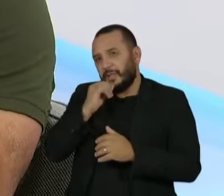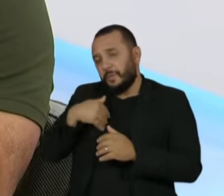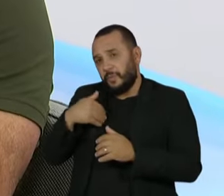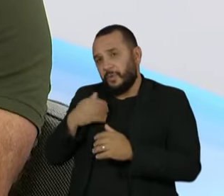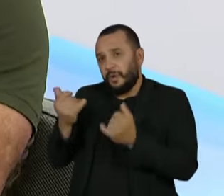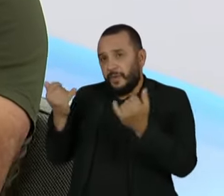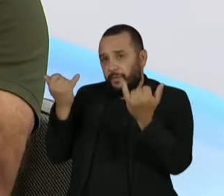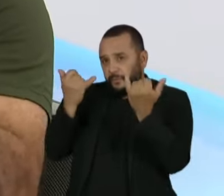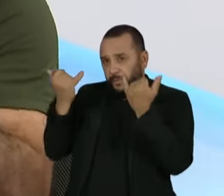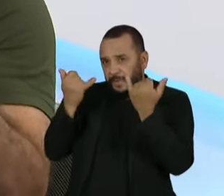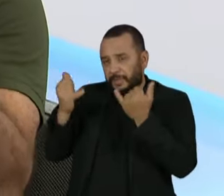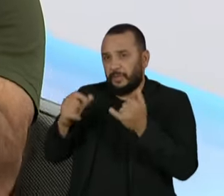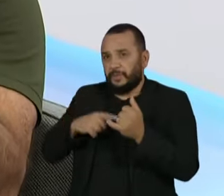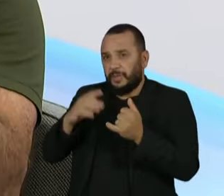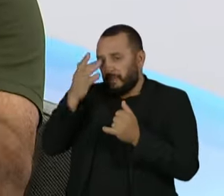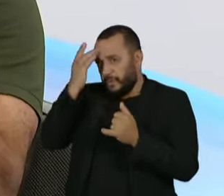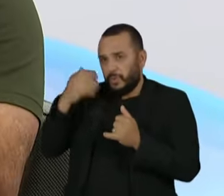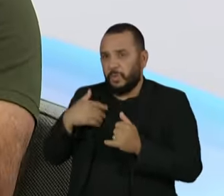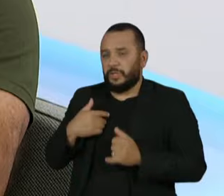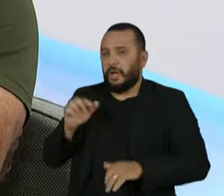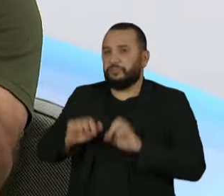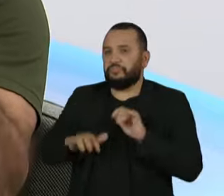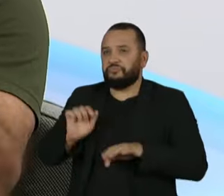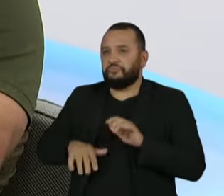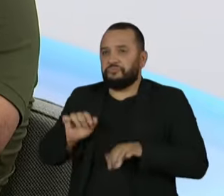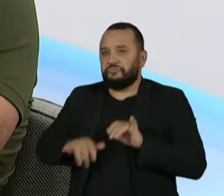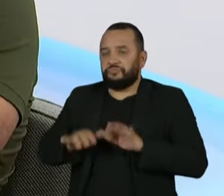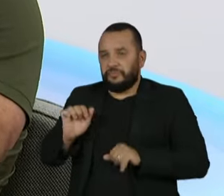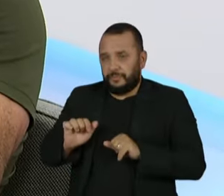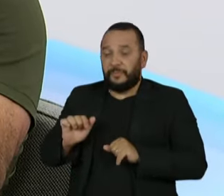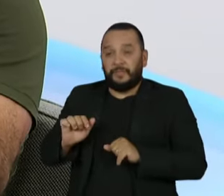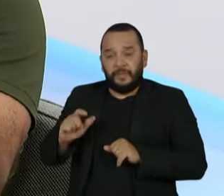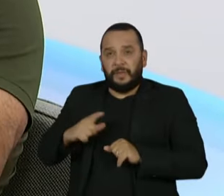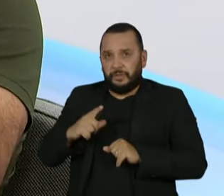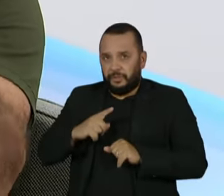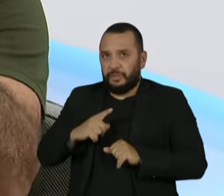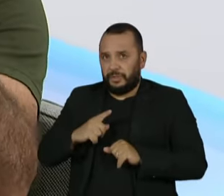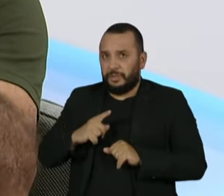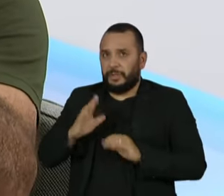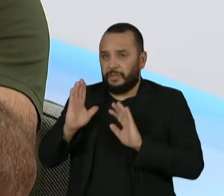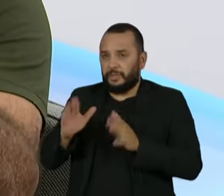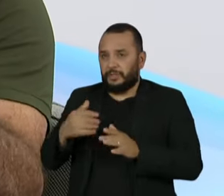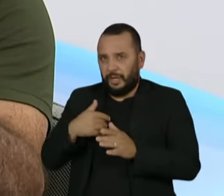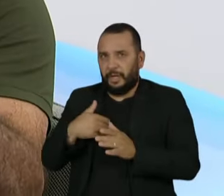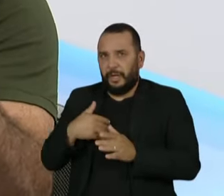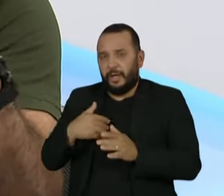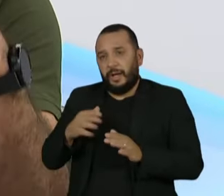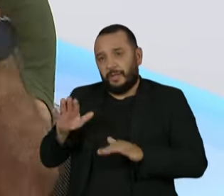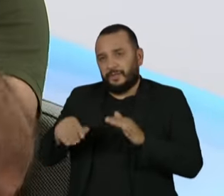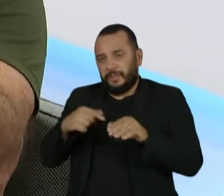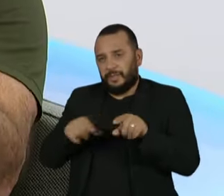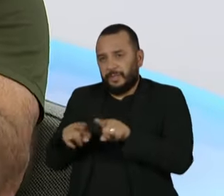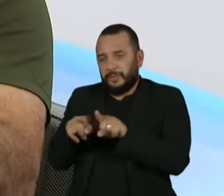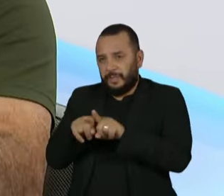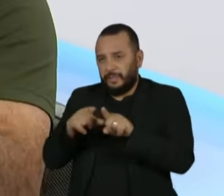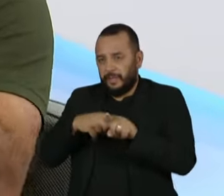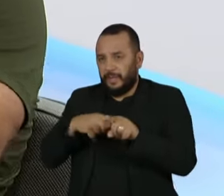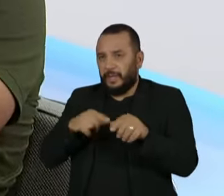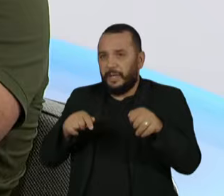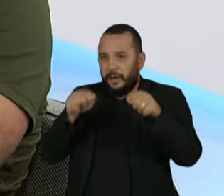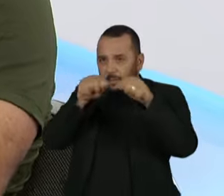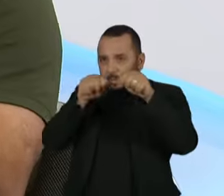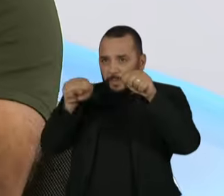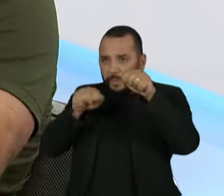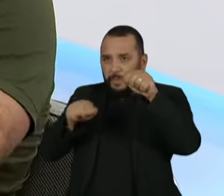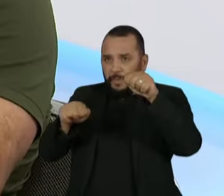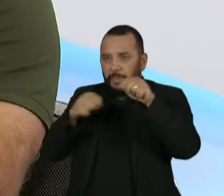venda por exemplo nos supermercados para serem processados esses dados às vezes eram Teclados em cartões perfurados né E aí eram processados